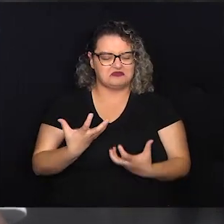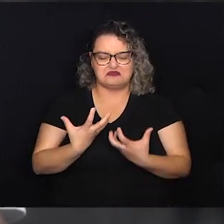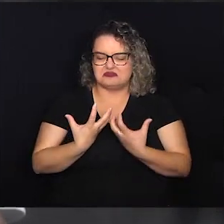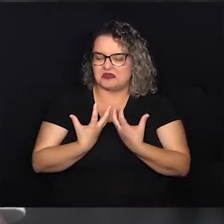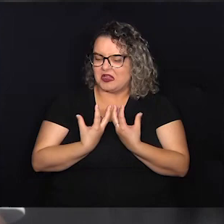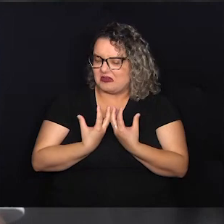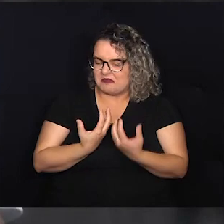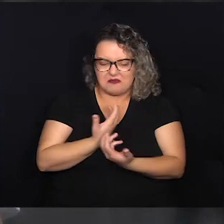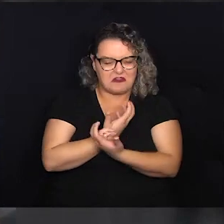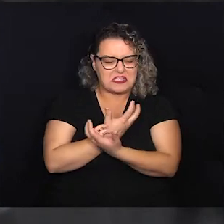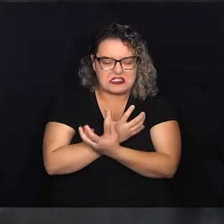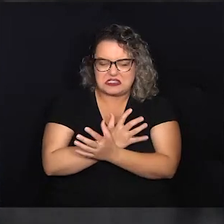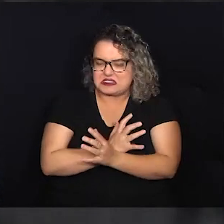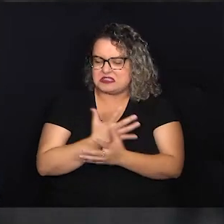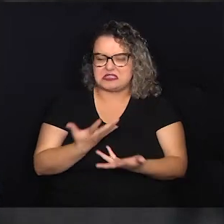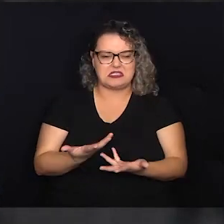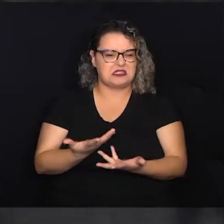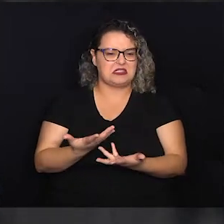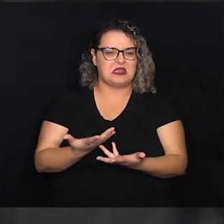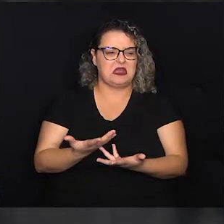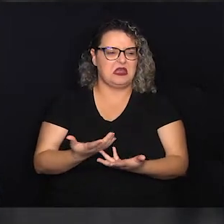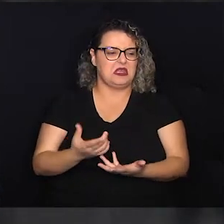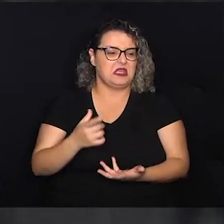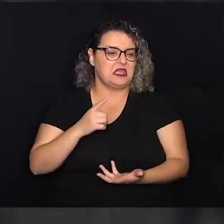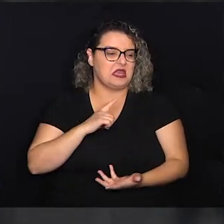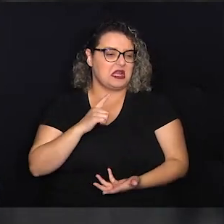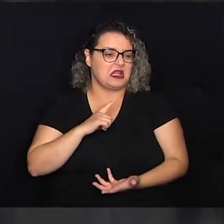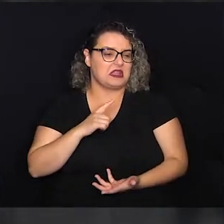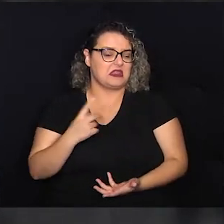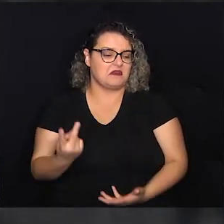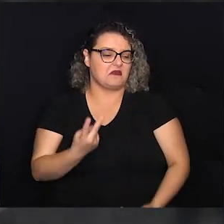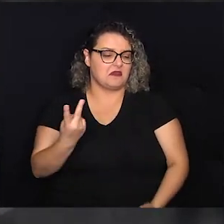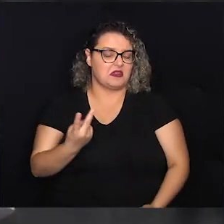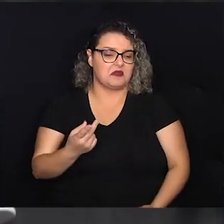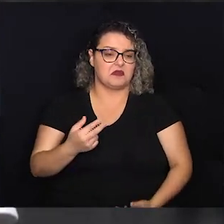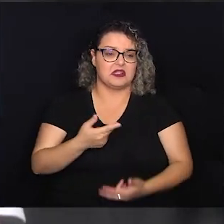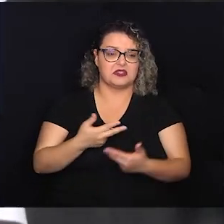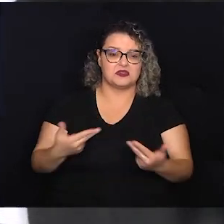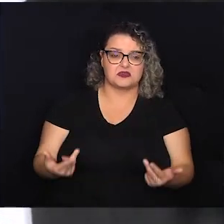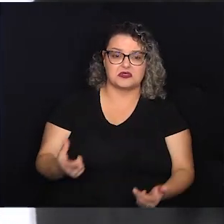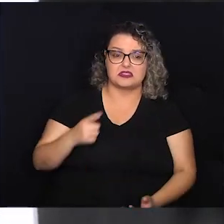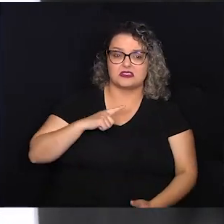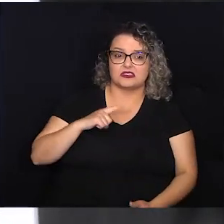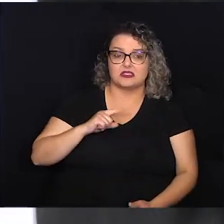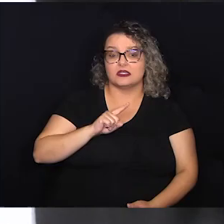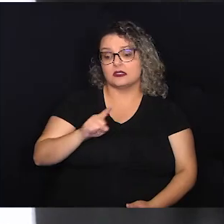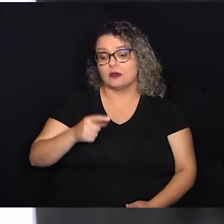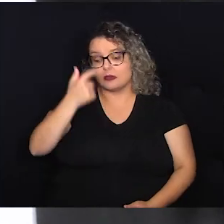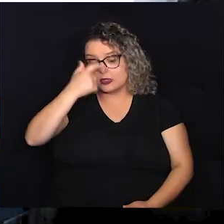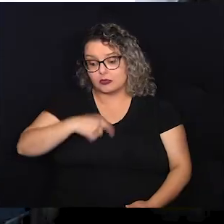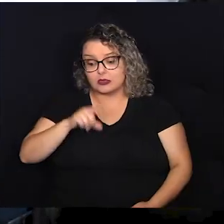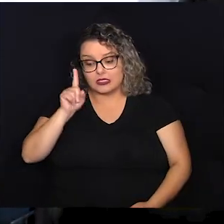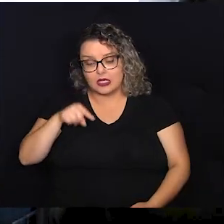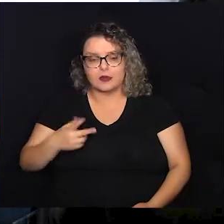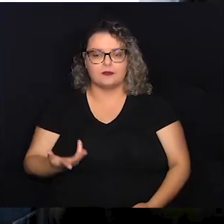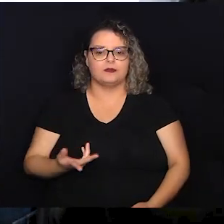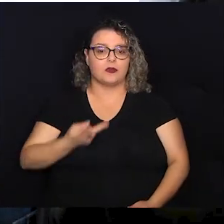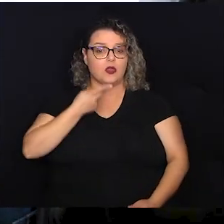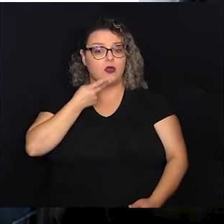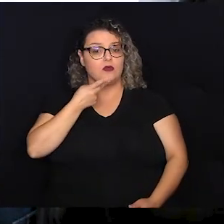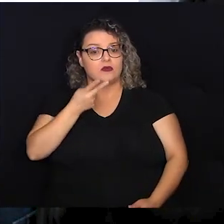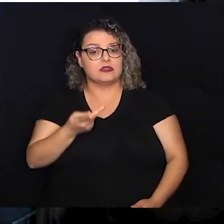com a frieza da alma e da pessoa ser o que ela tem e não o que ela é. É. O Rubens,